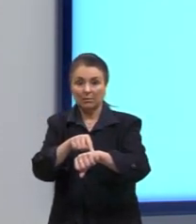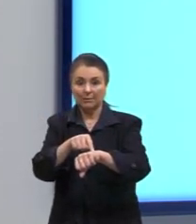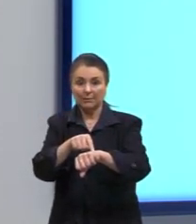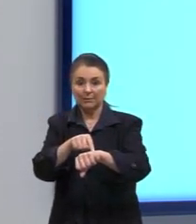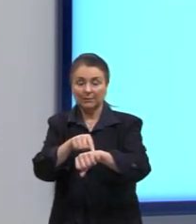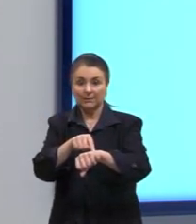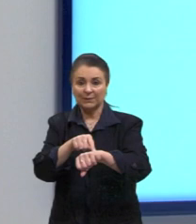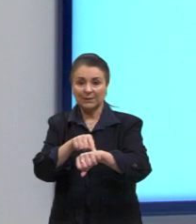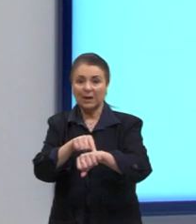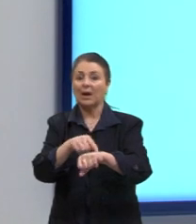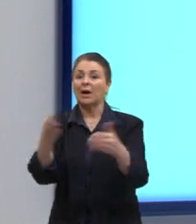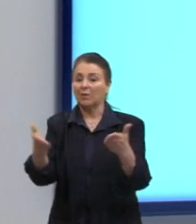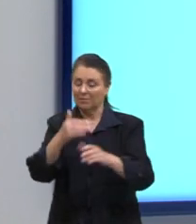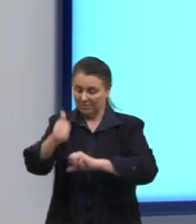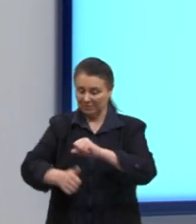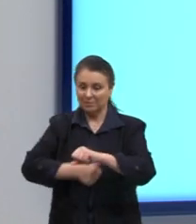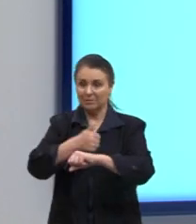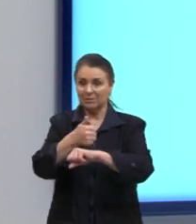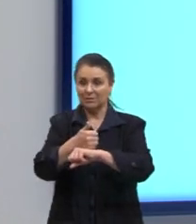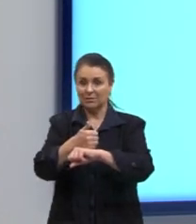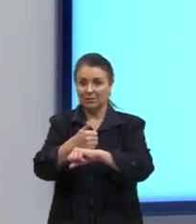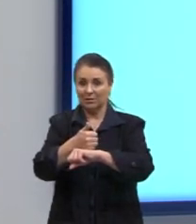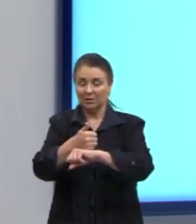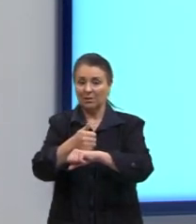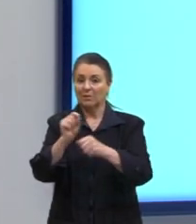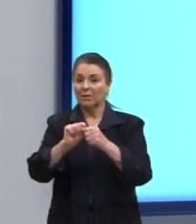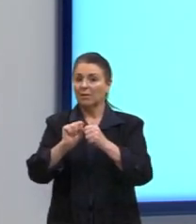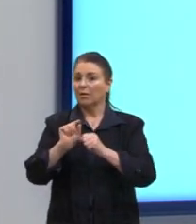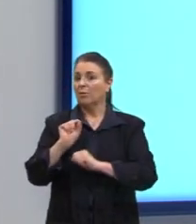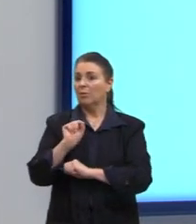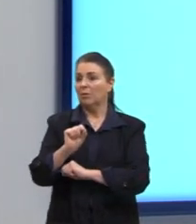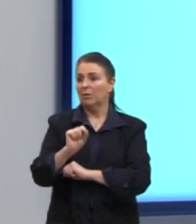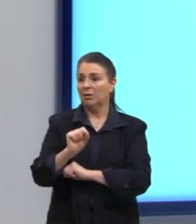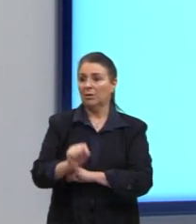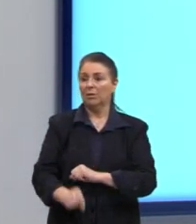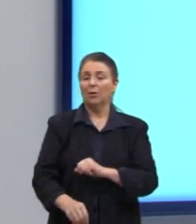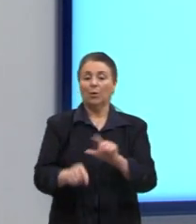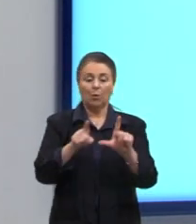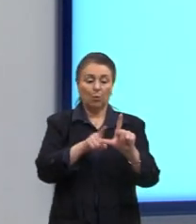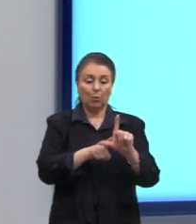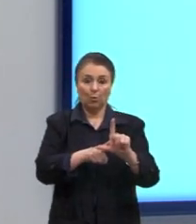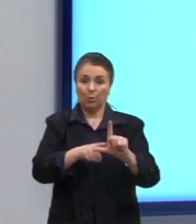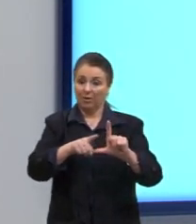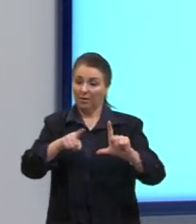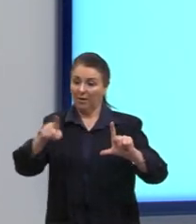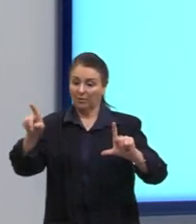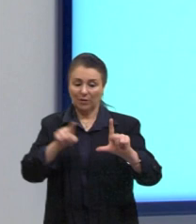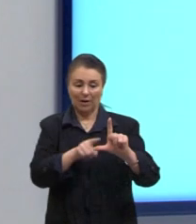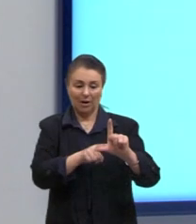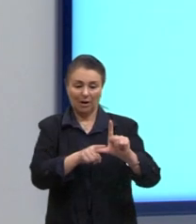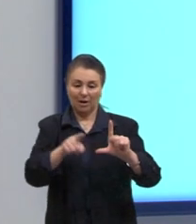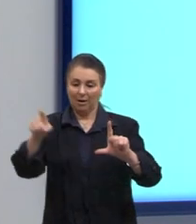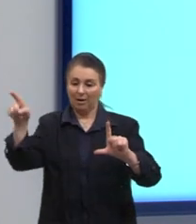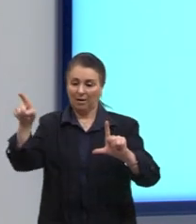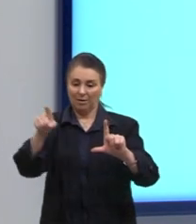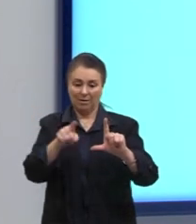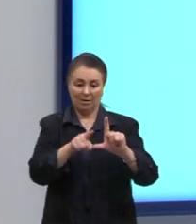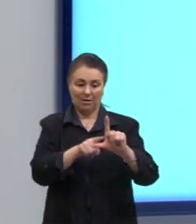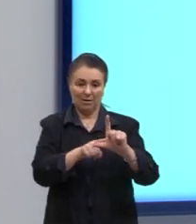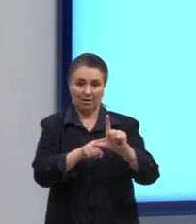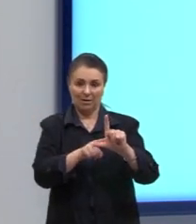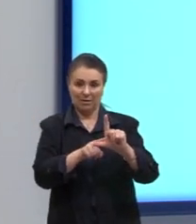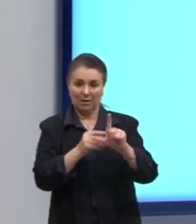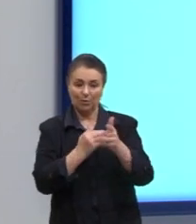fazer essa substituição considerando que o gráfico aqui a nossa reta cruza a origem